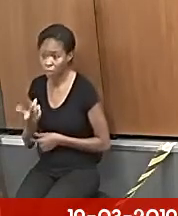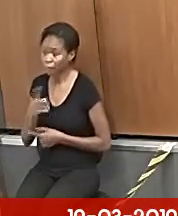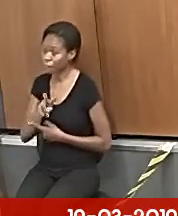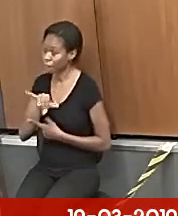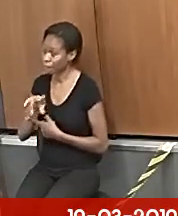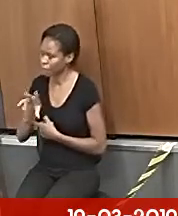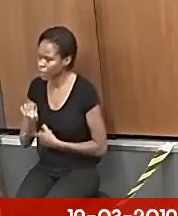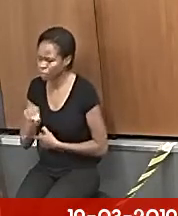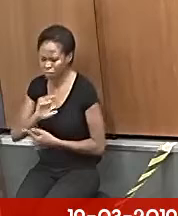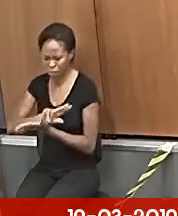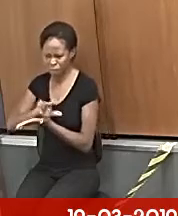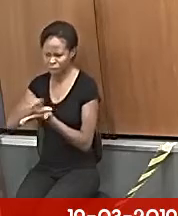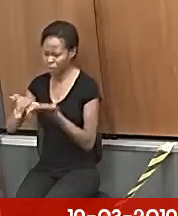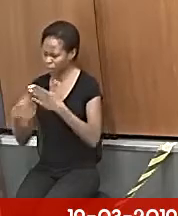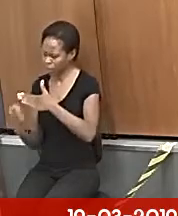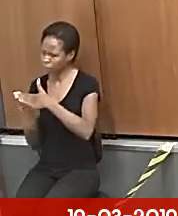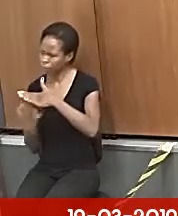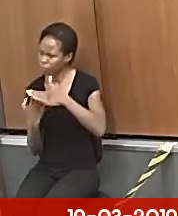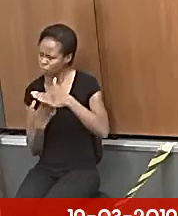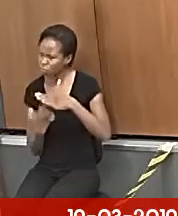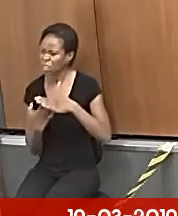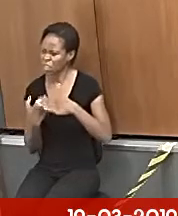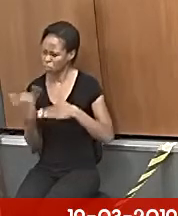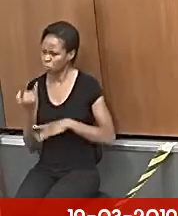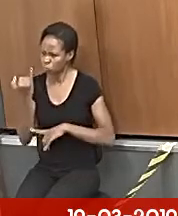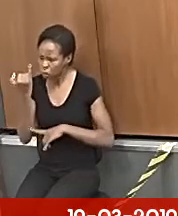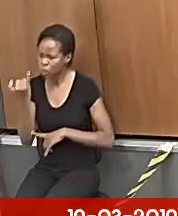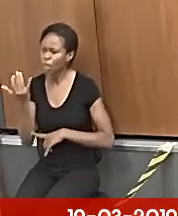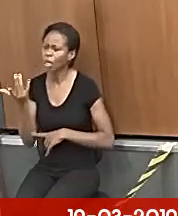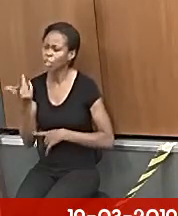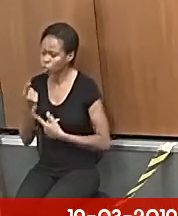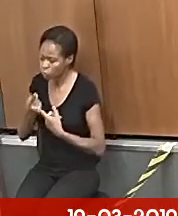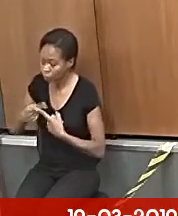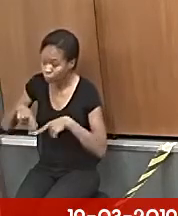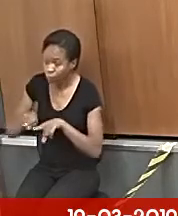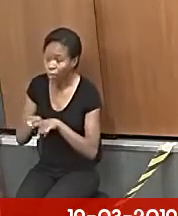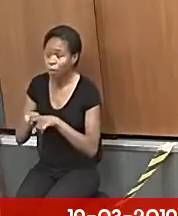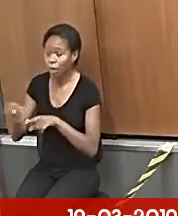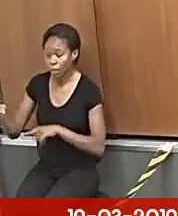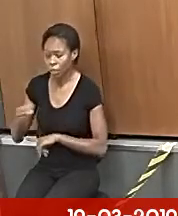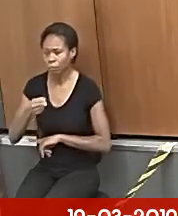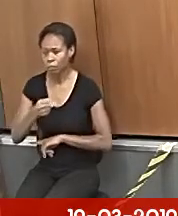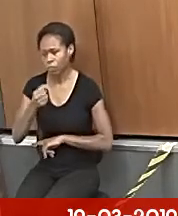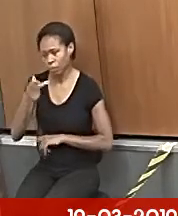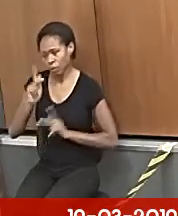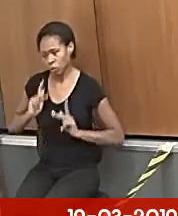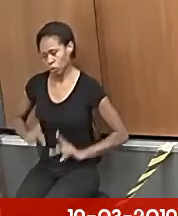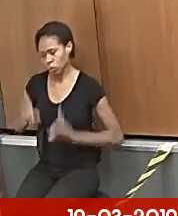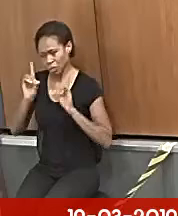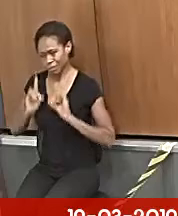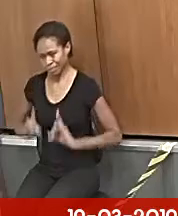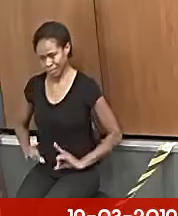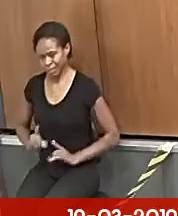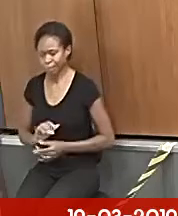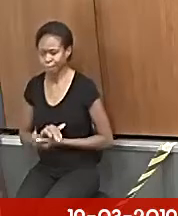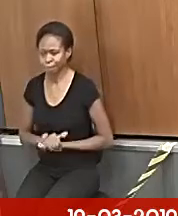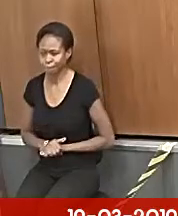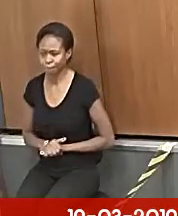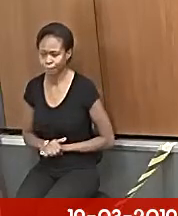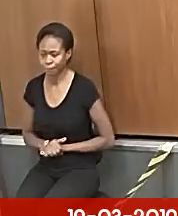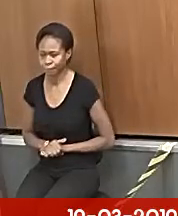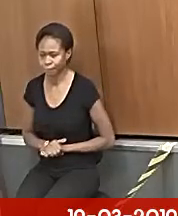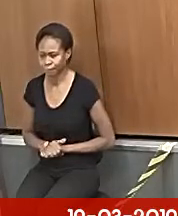abertas a receber pessoas seja com a deficiência intelectual deficiência física e muito bom também obrigada